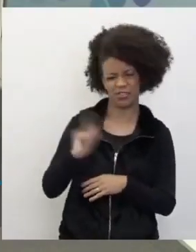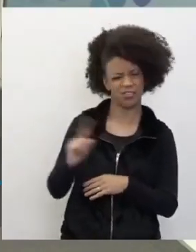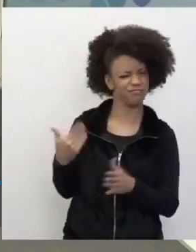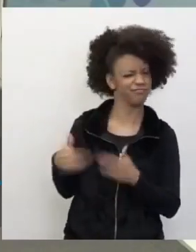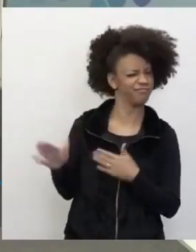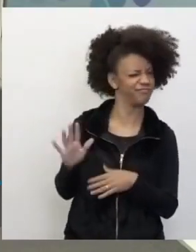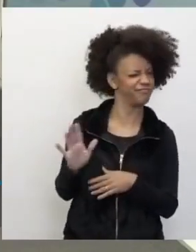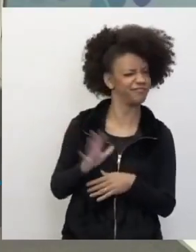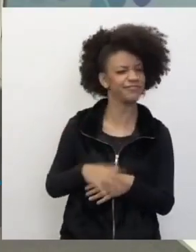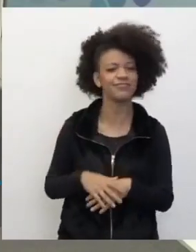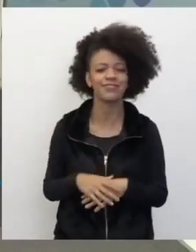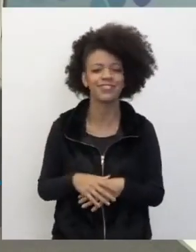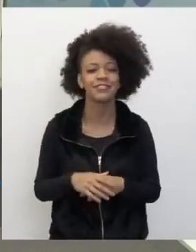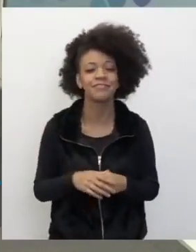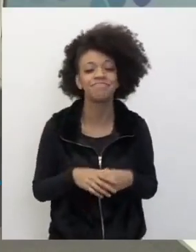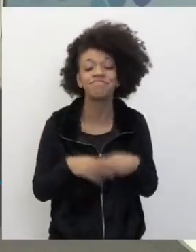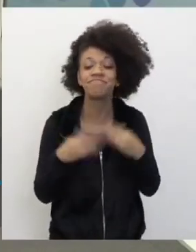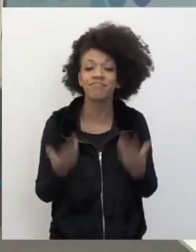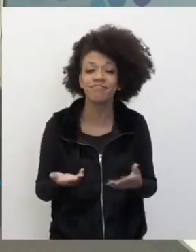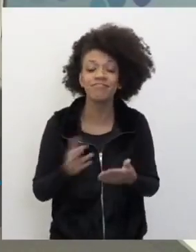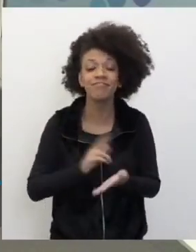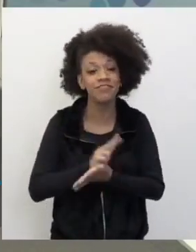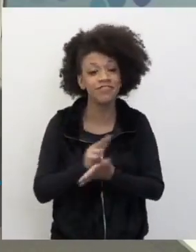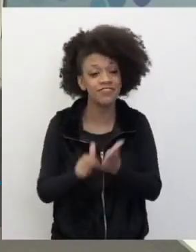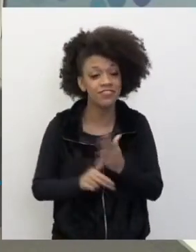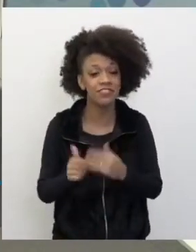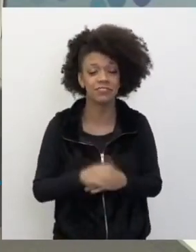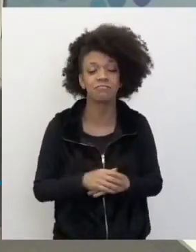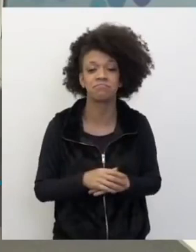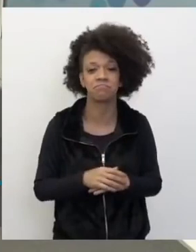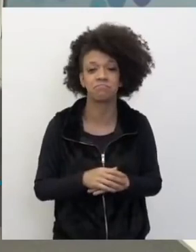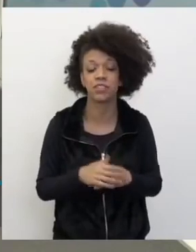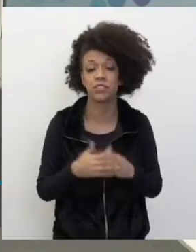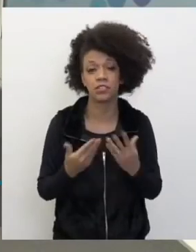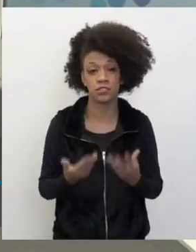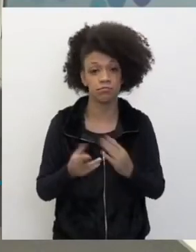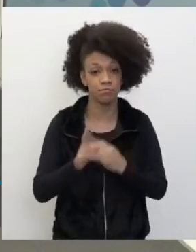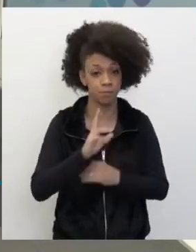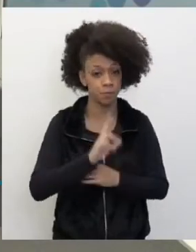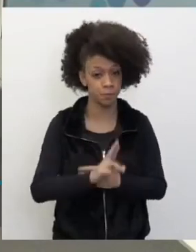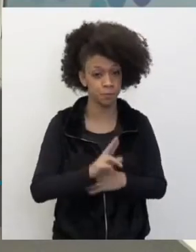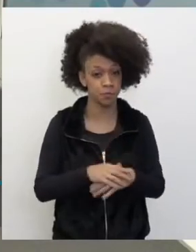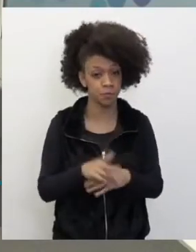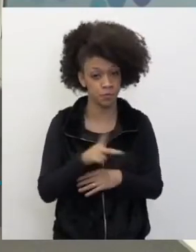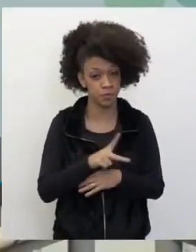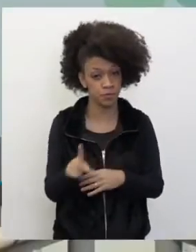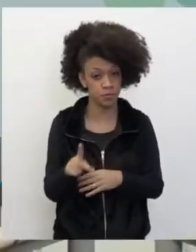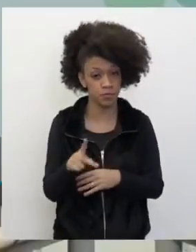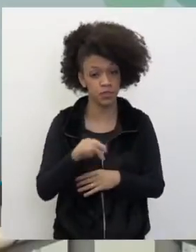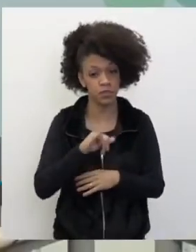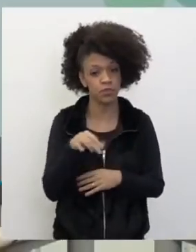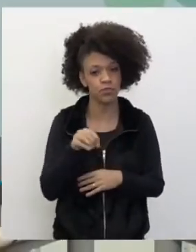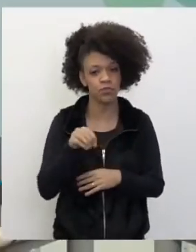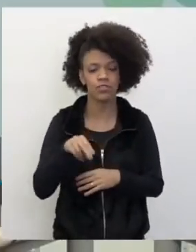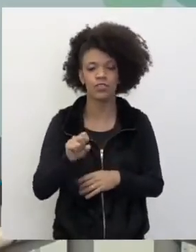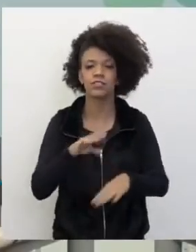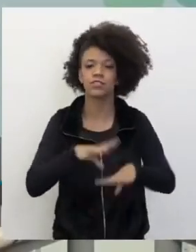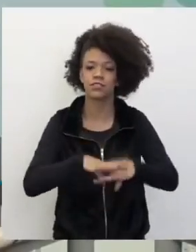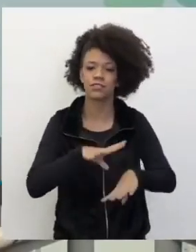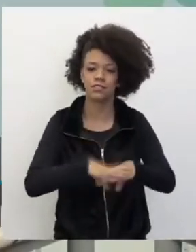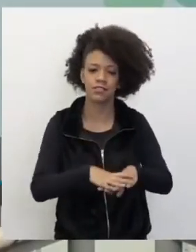saco na aula, né? Então, a maioria aqui, como colocando, né? Professor Jonas de